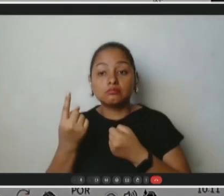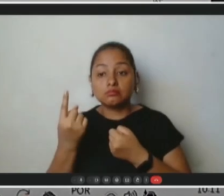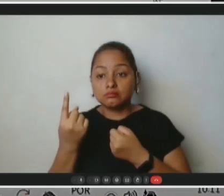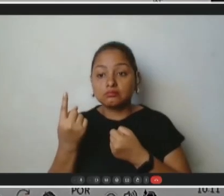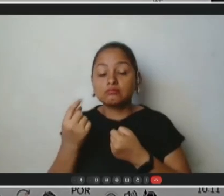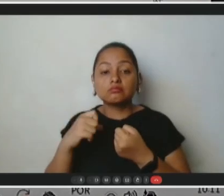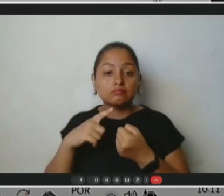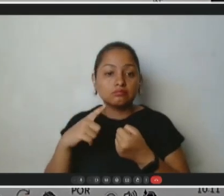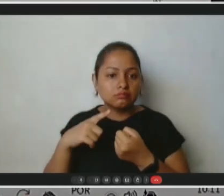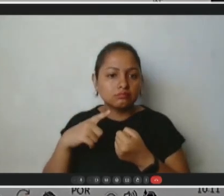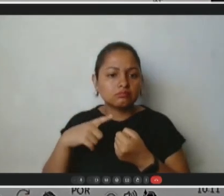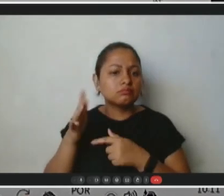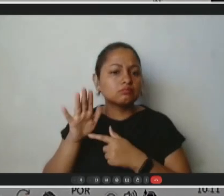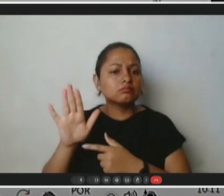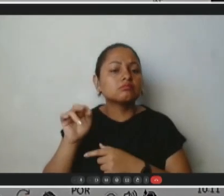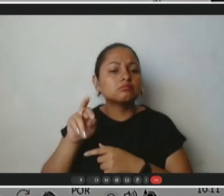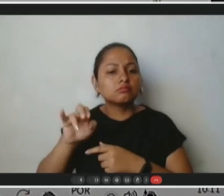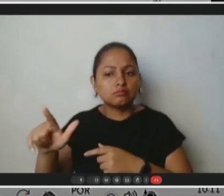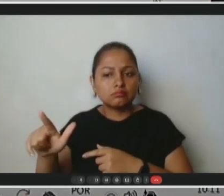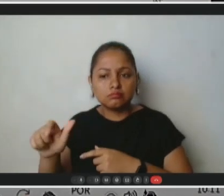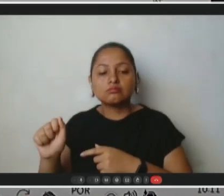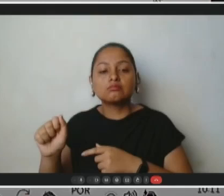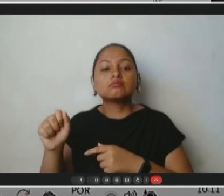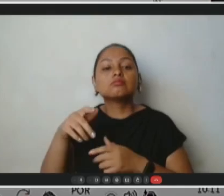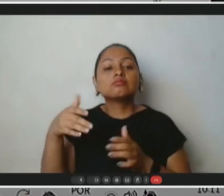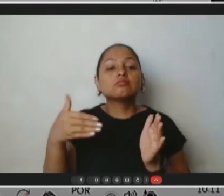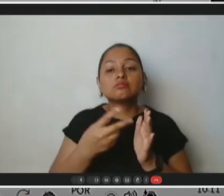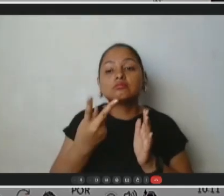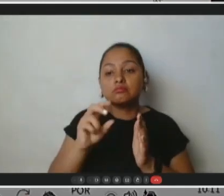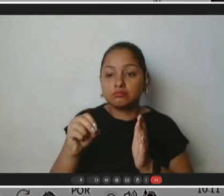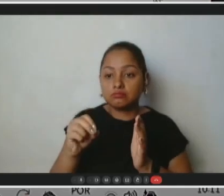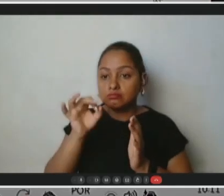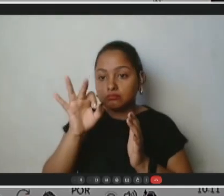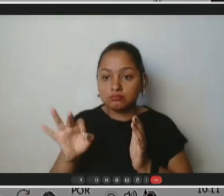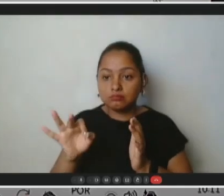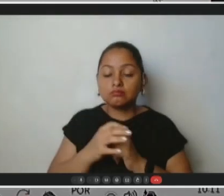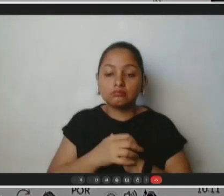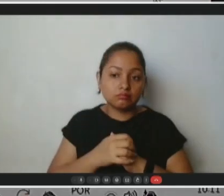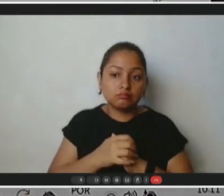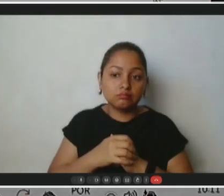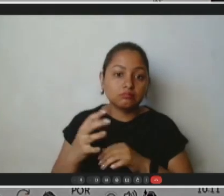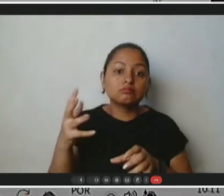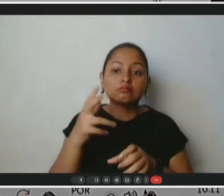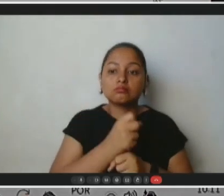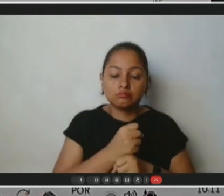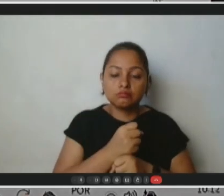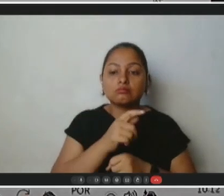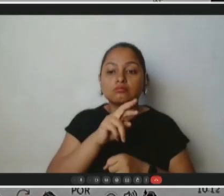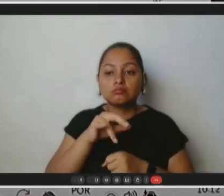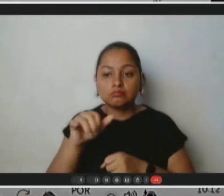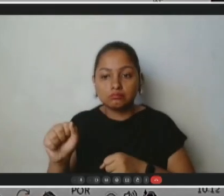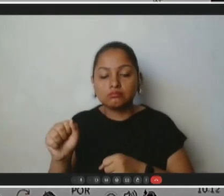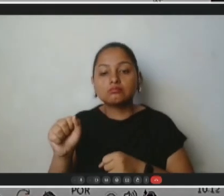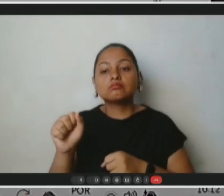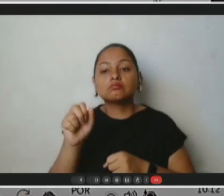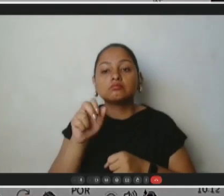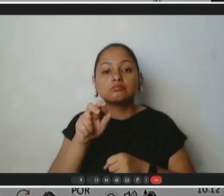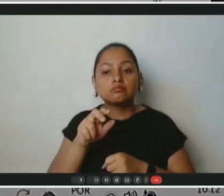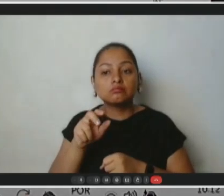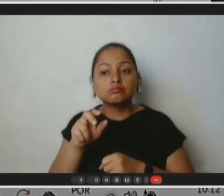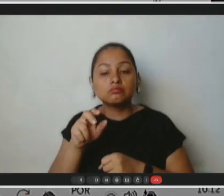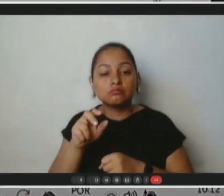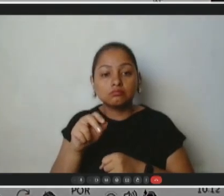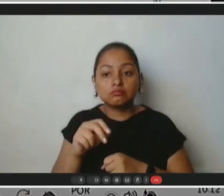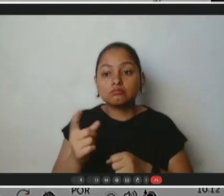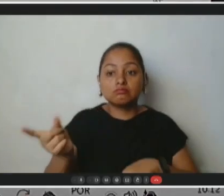de receita será de até 20%, no total da receita própria arrecadada no exercício